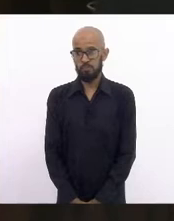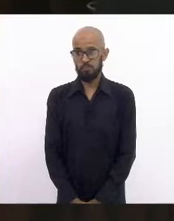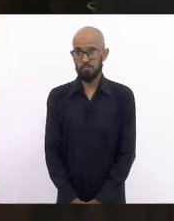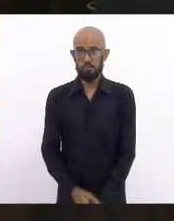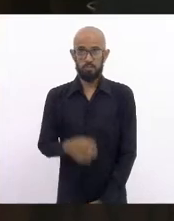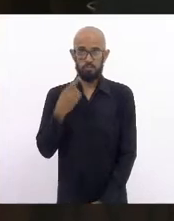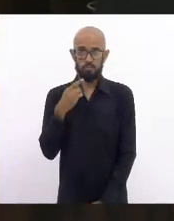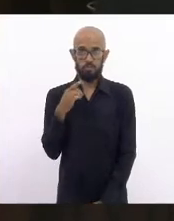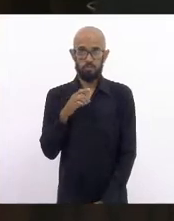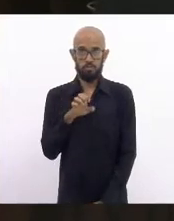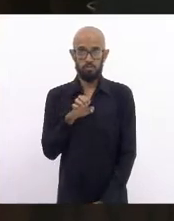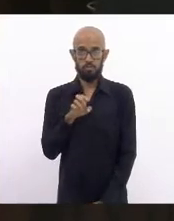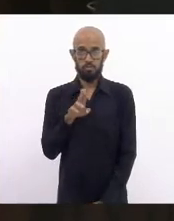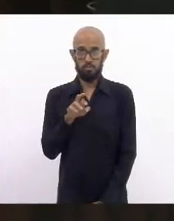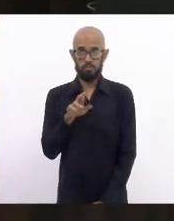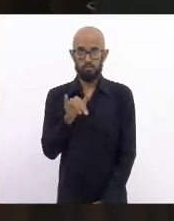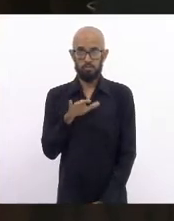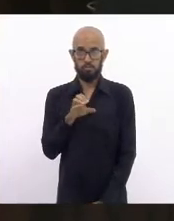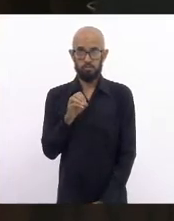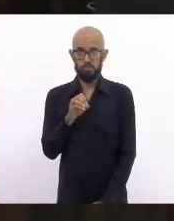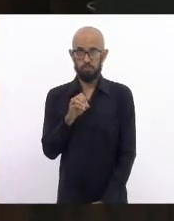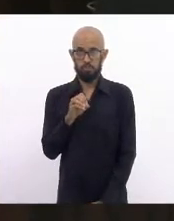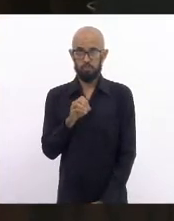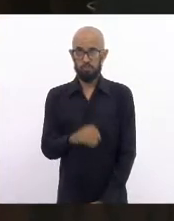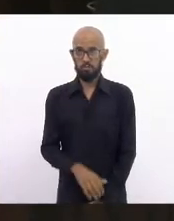Deputado Eurico Júnior.